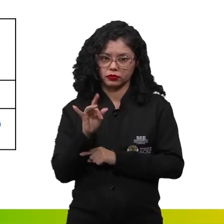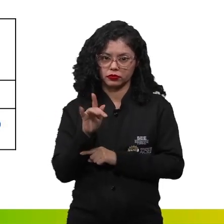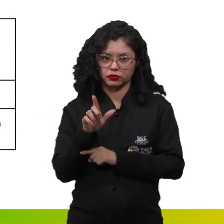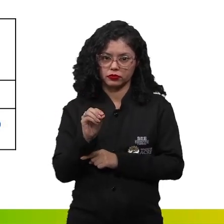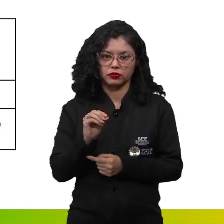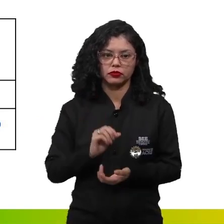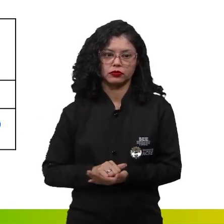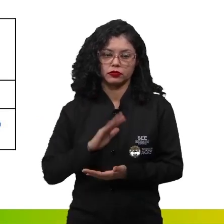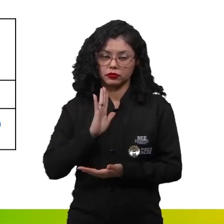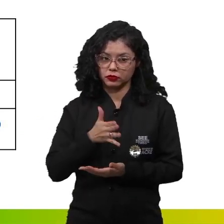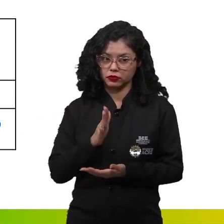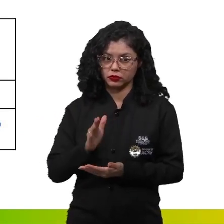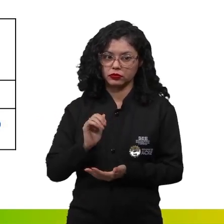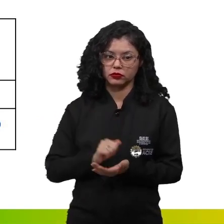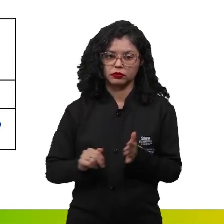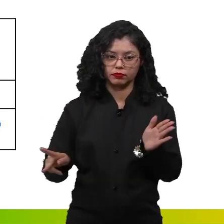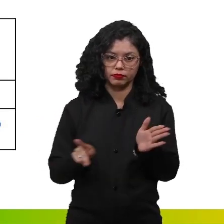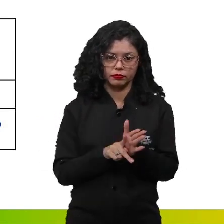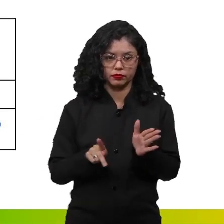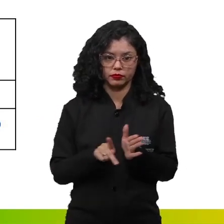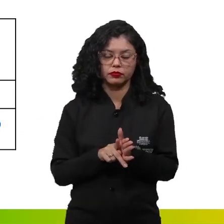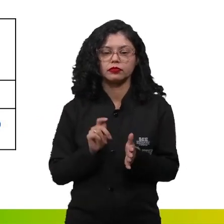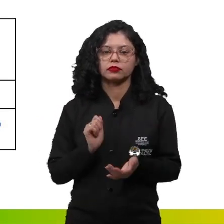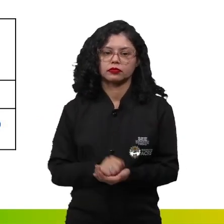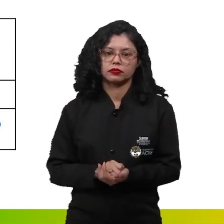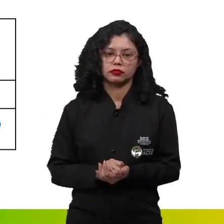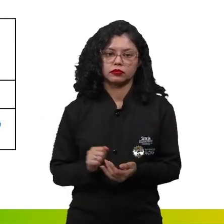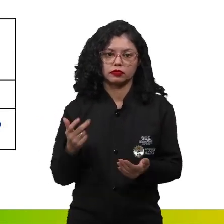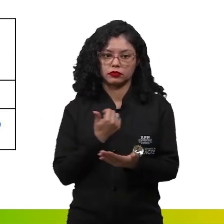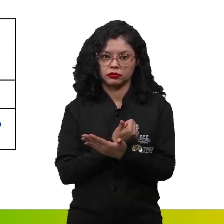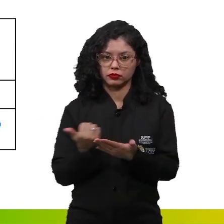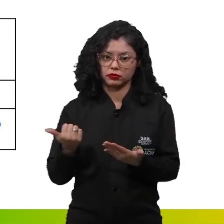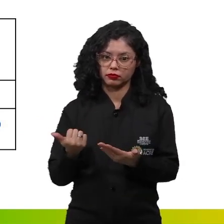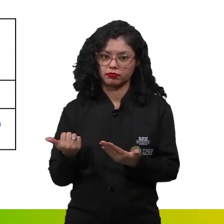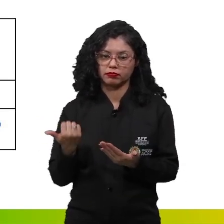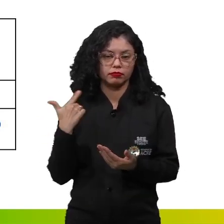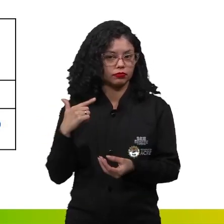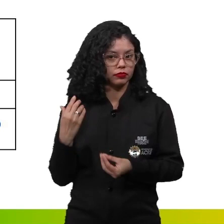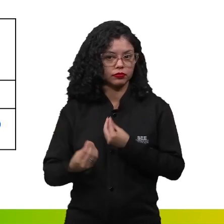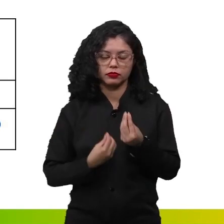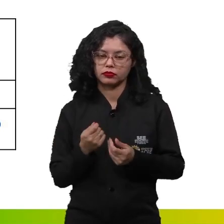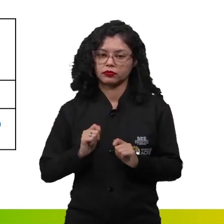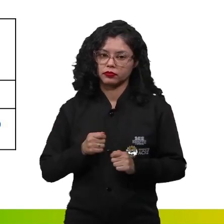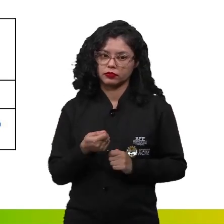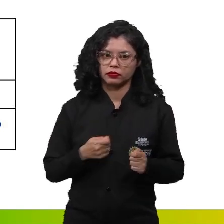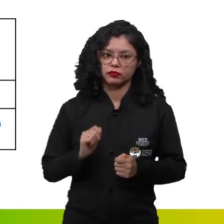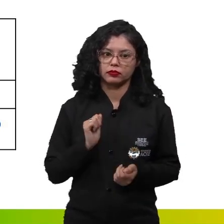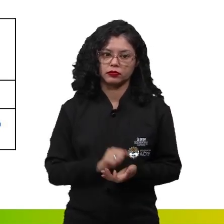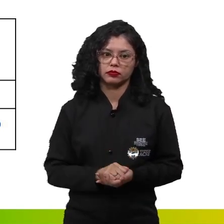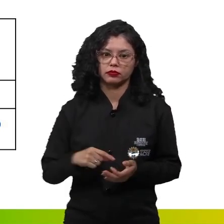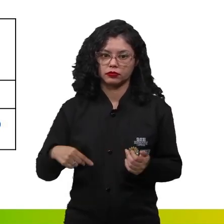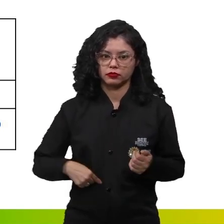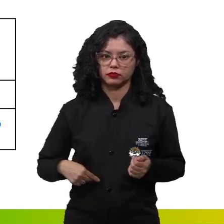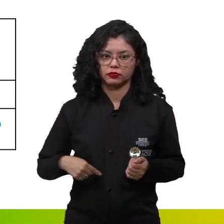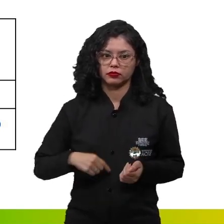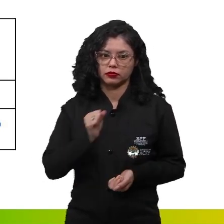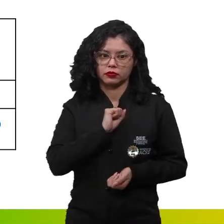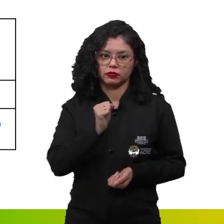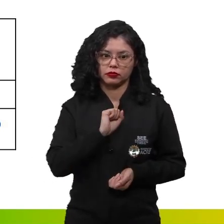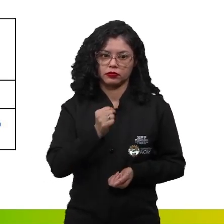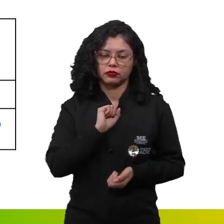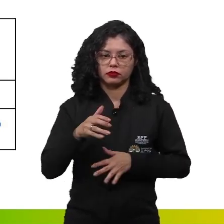voluntário. Já o sistema nervoso autônomo são ações inconscientes, controle da digestão, batimentos